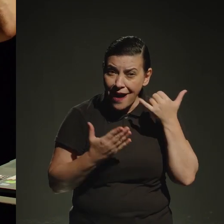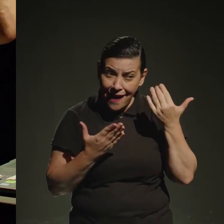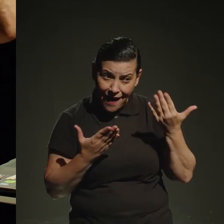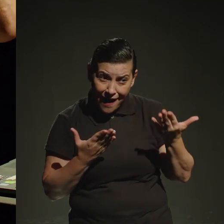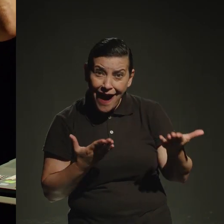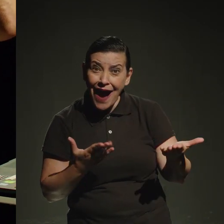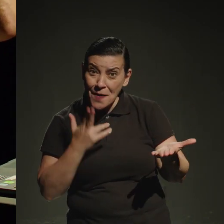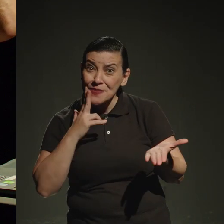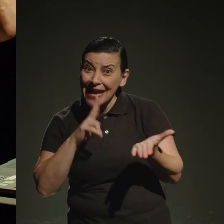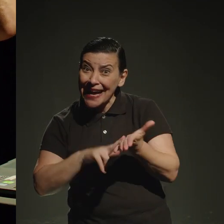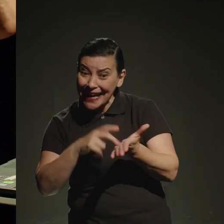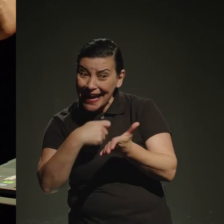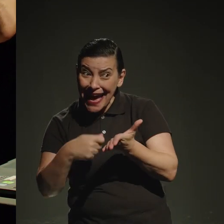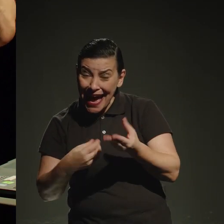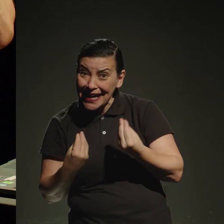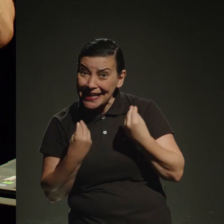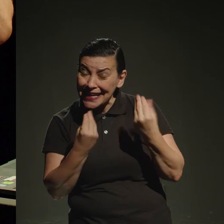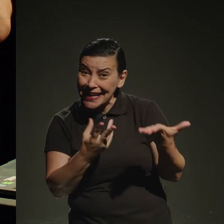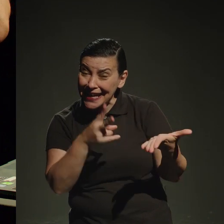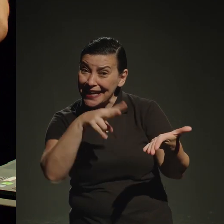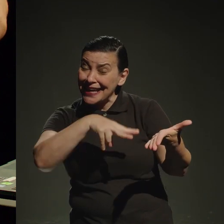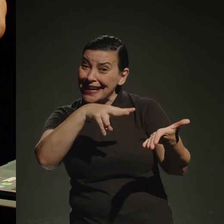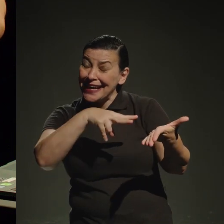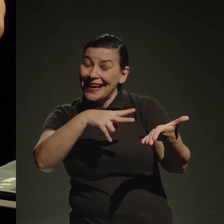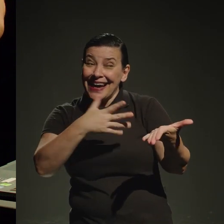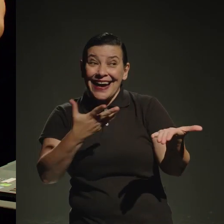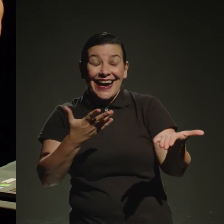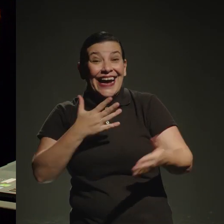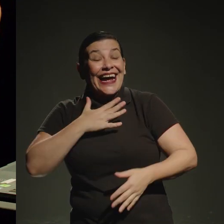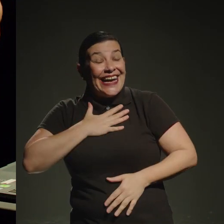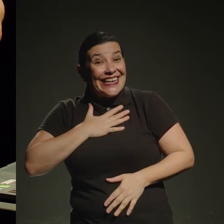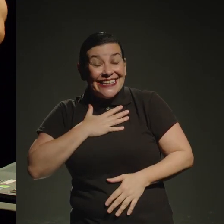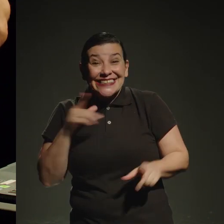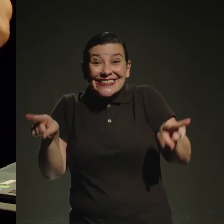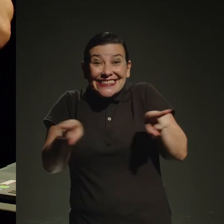Ah, então você recebeu a minha carta?